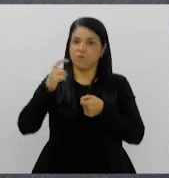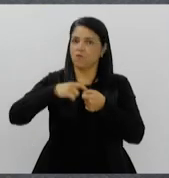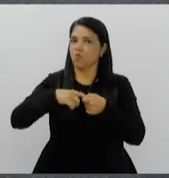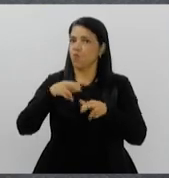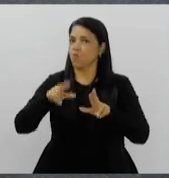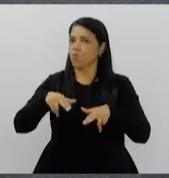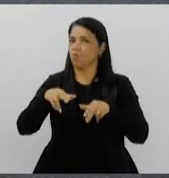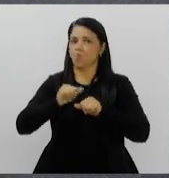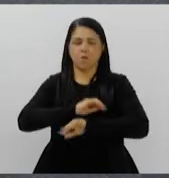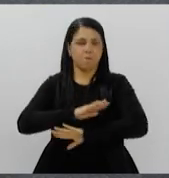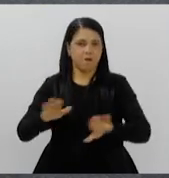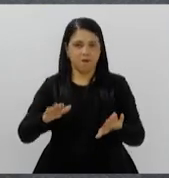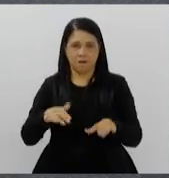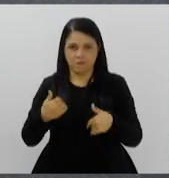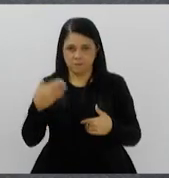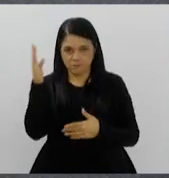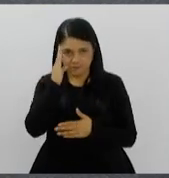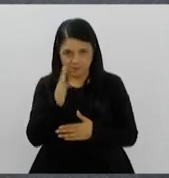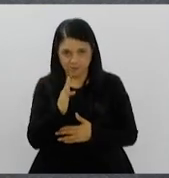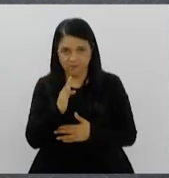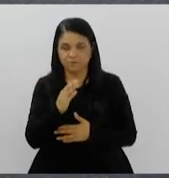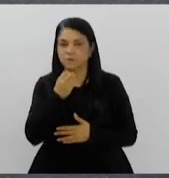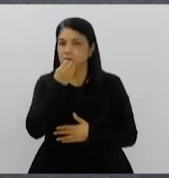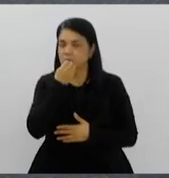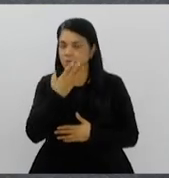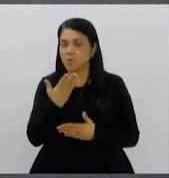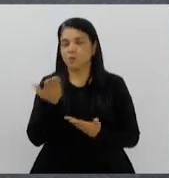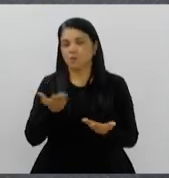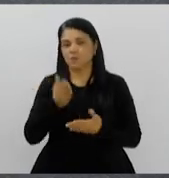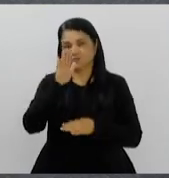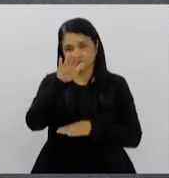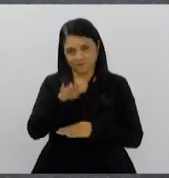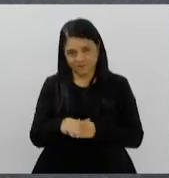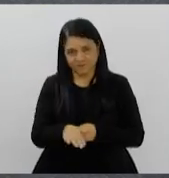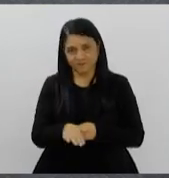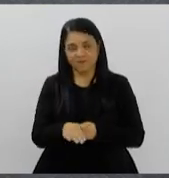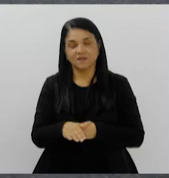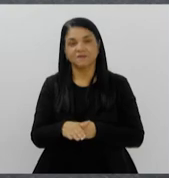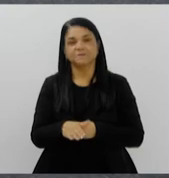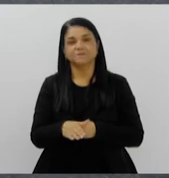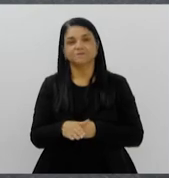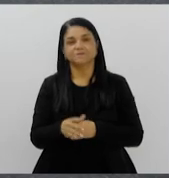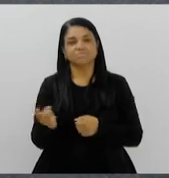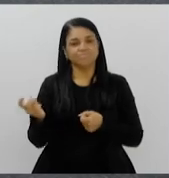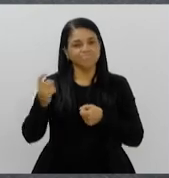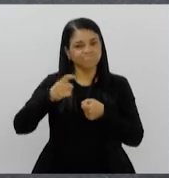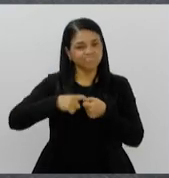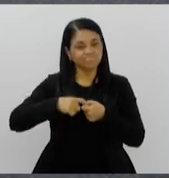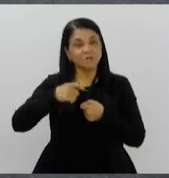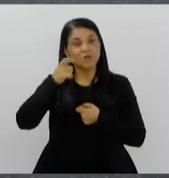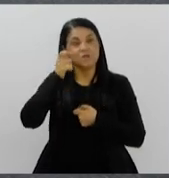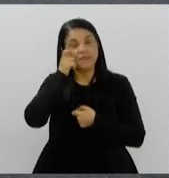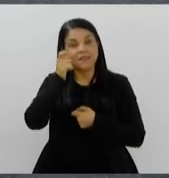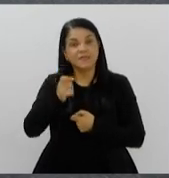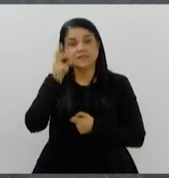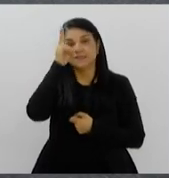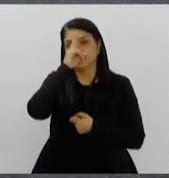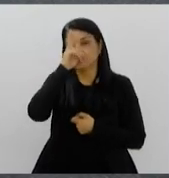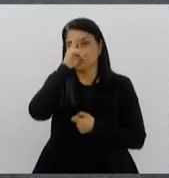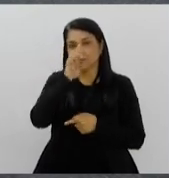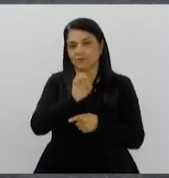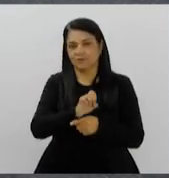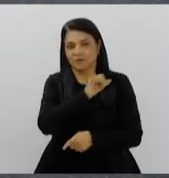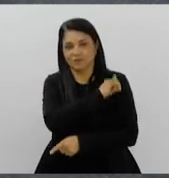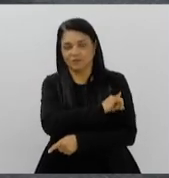nunca mais. Então, que bom que na tarde de hoje a gente torna de interesse histórico do Estado do Rio